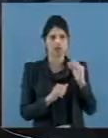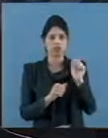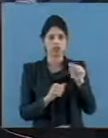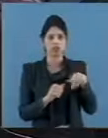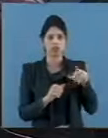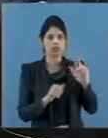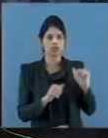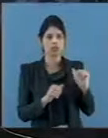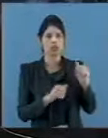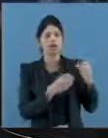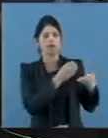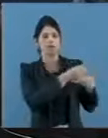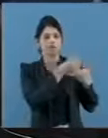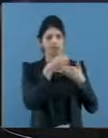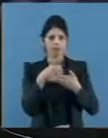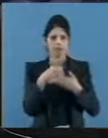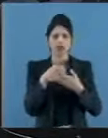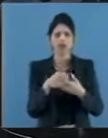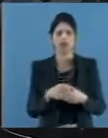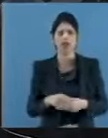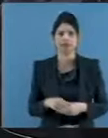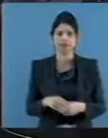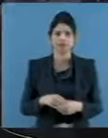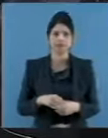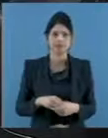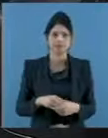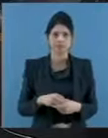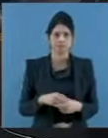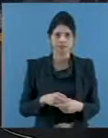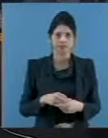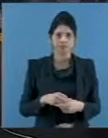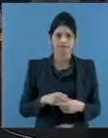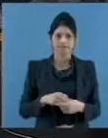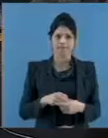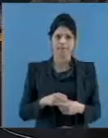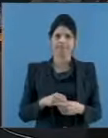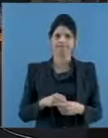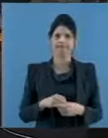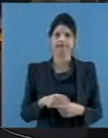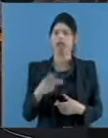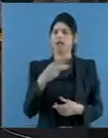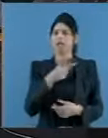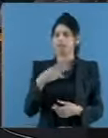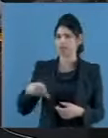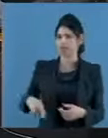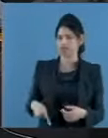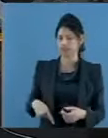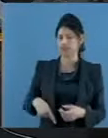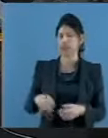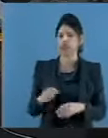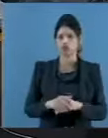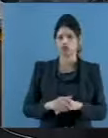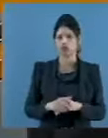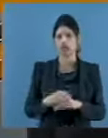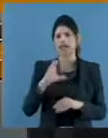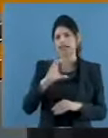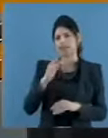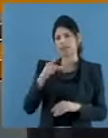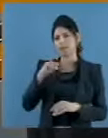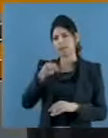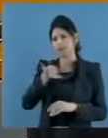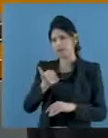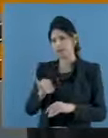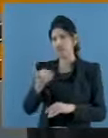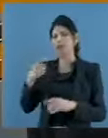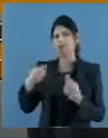primeiro realce que eu quero dar aqui é que uma CPMI exige muito de nós. E exige de nós dedicação,